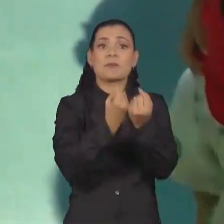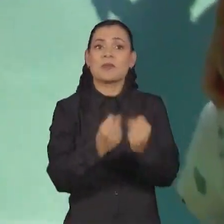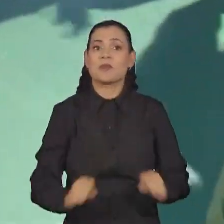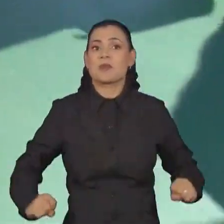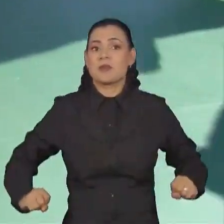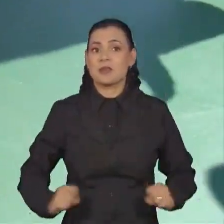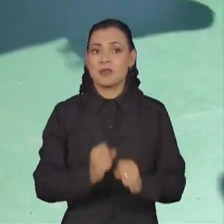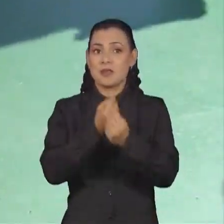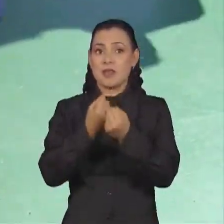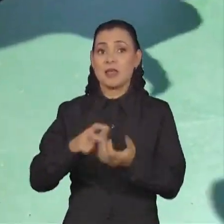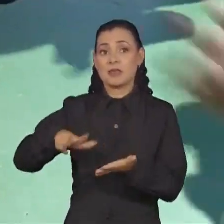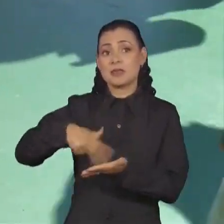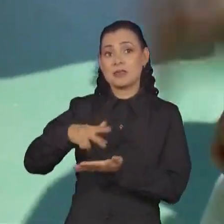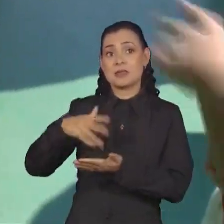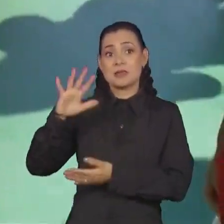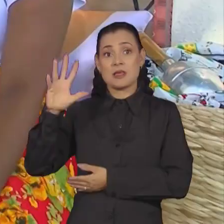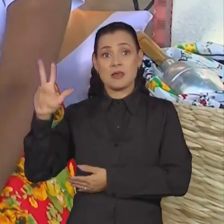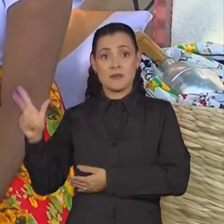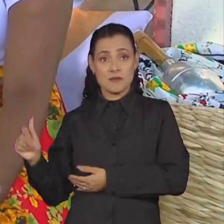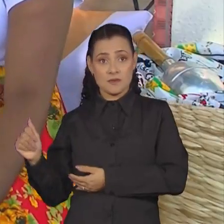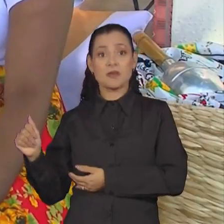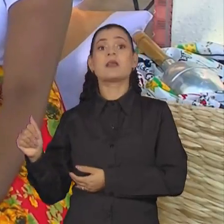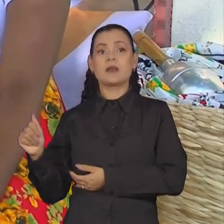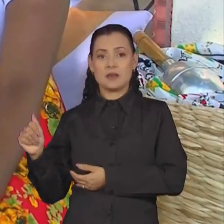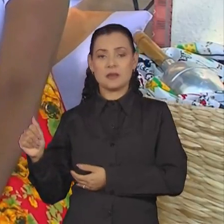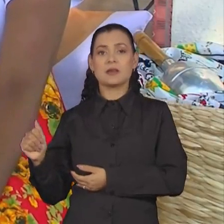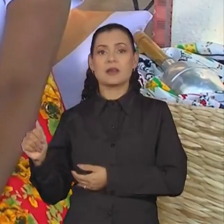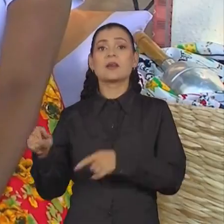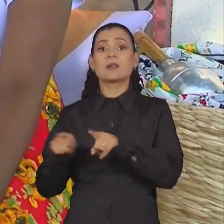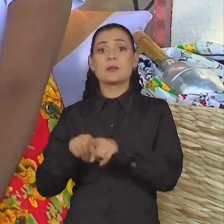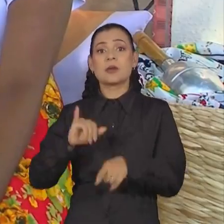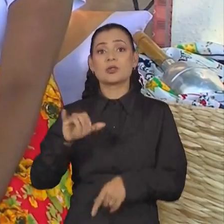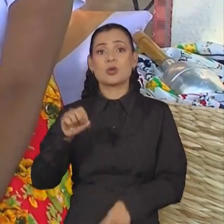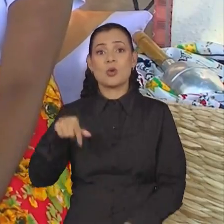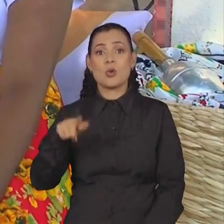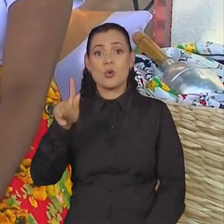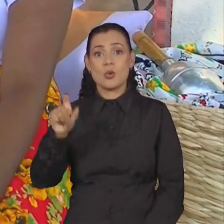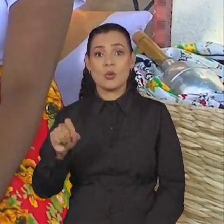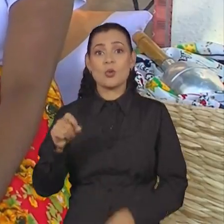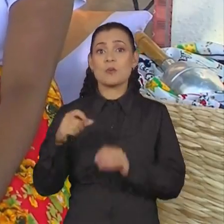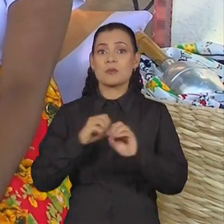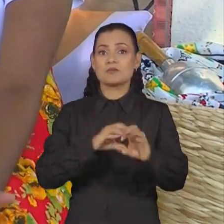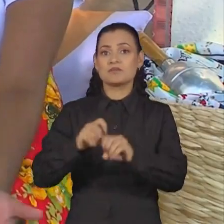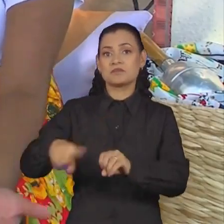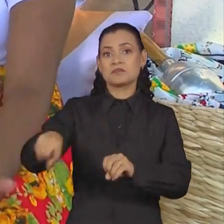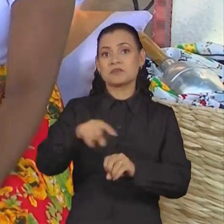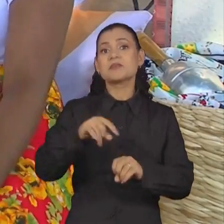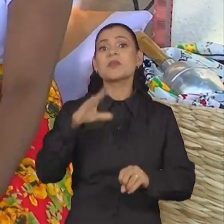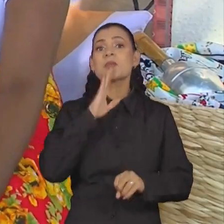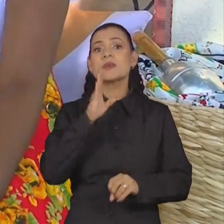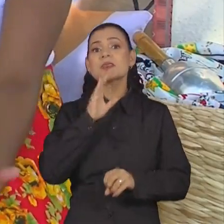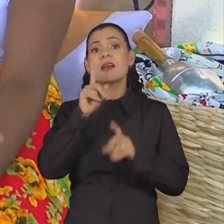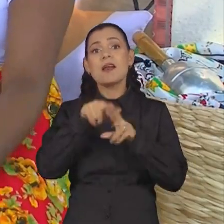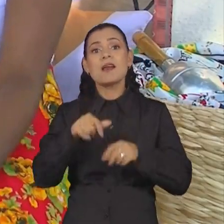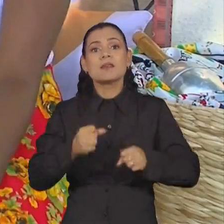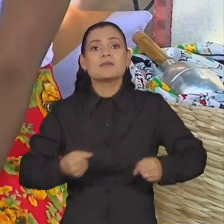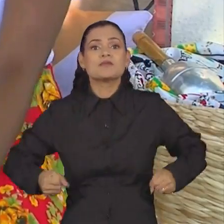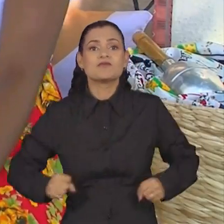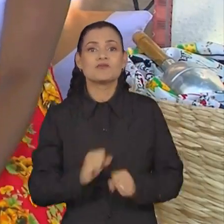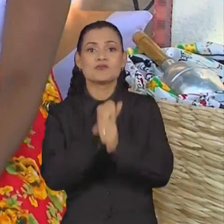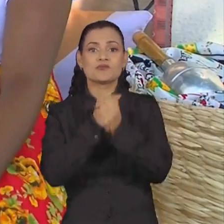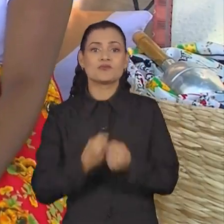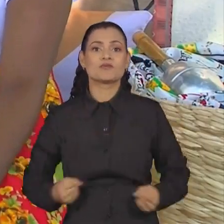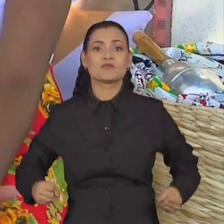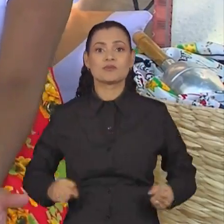uma dança africana, né, de origem angolana. Eu trouxe o jongo para as crianças conhecerem essa dança, que ela é a raiz aí